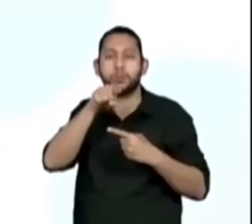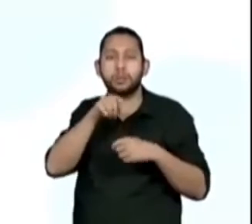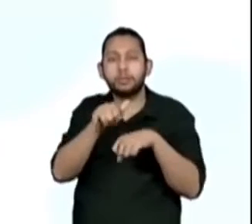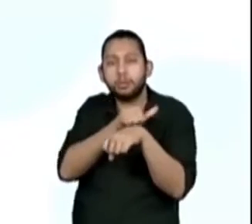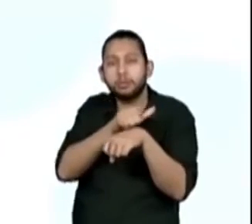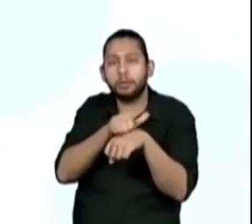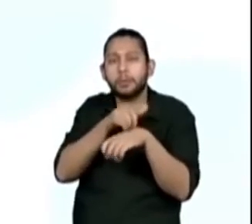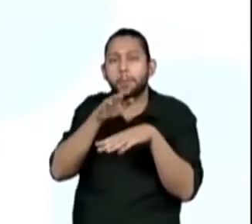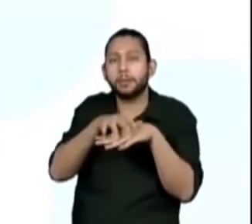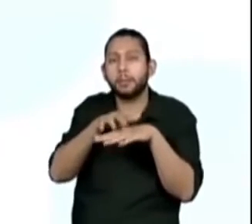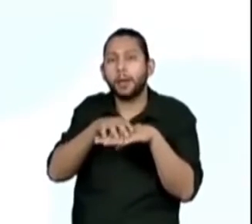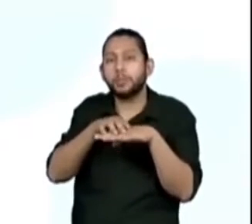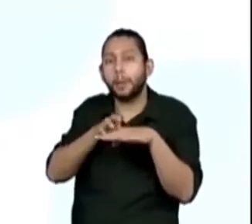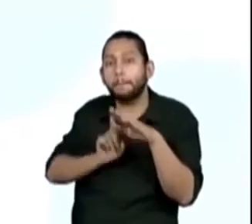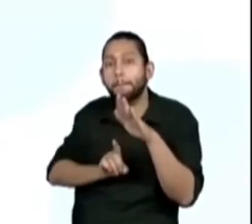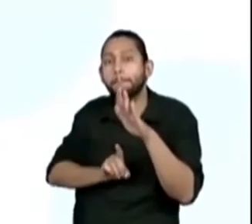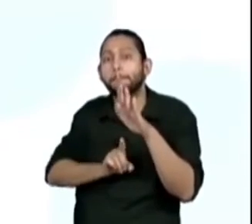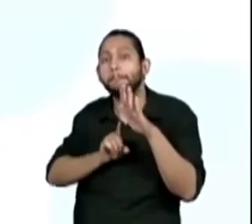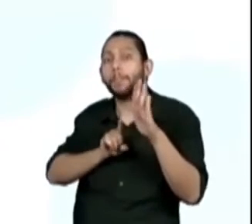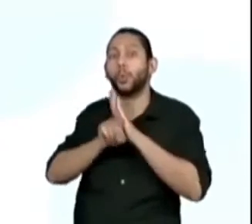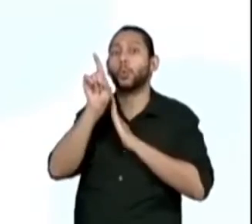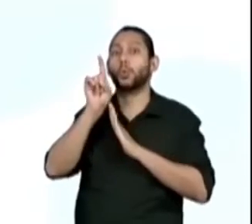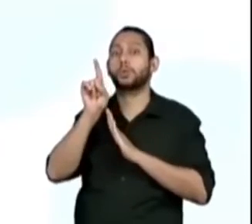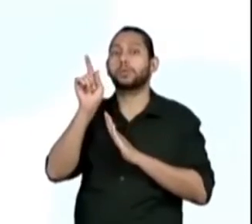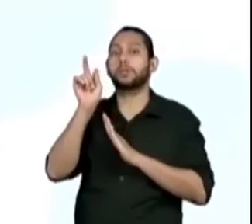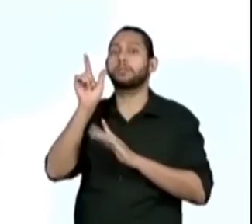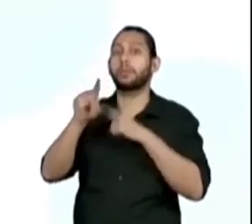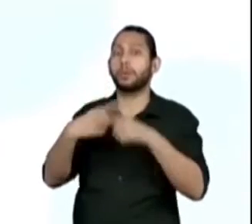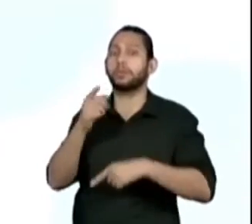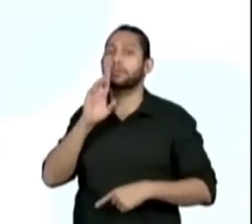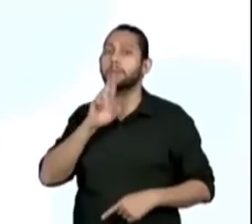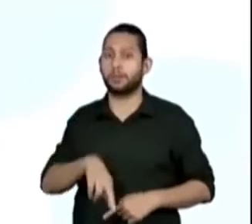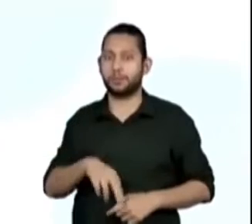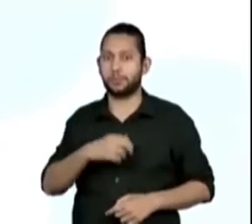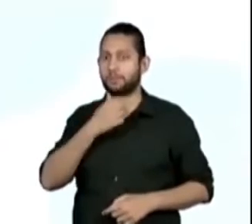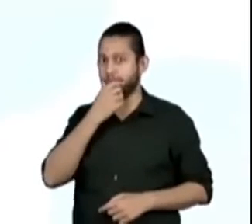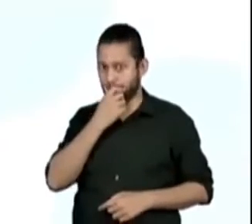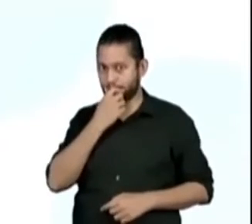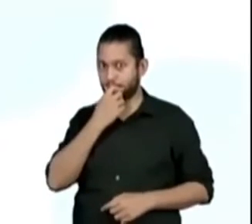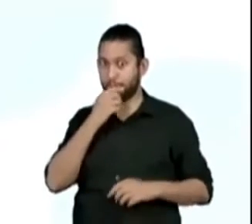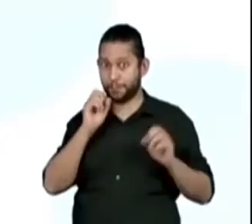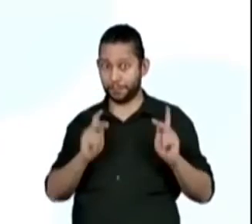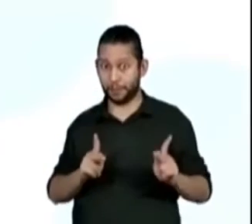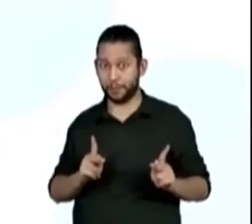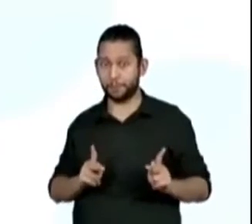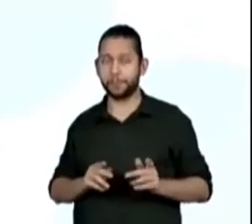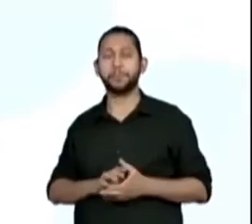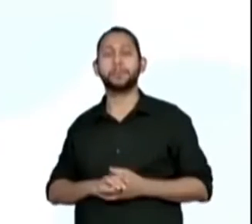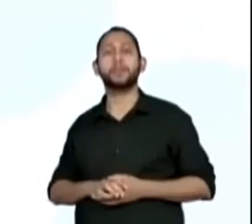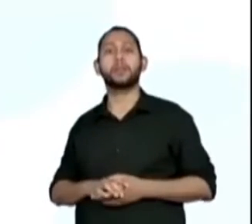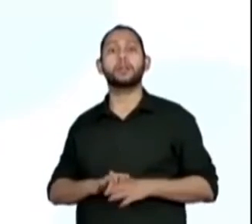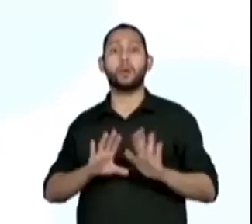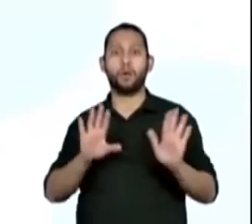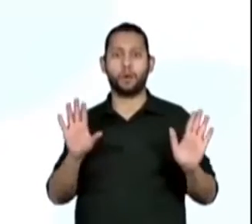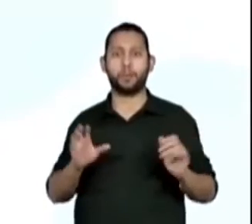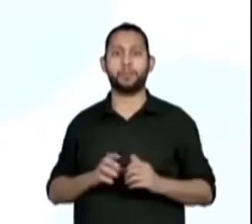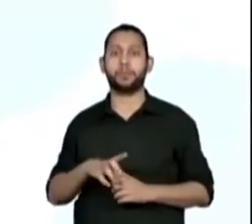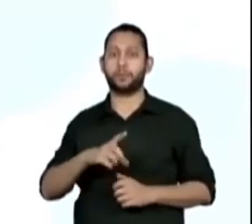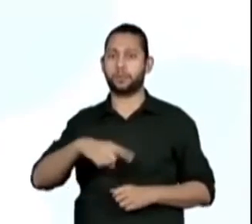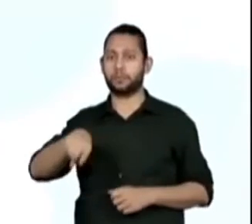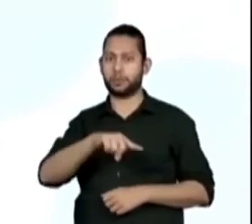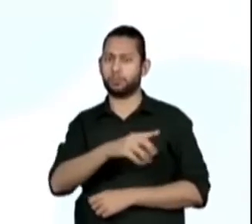um problema que tenha solução. Em seguida, resolvam. E aí o aluno do 4º ano vai falar